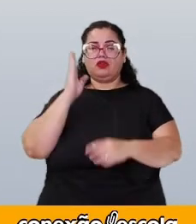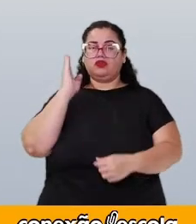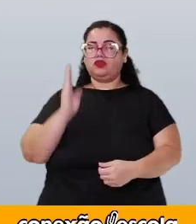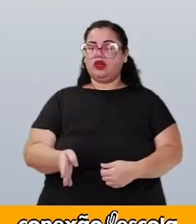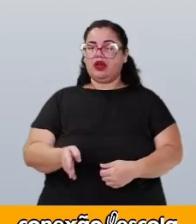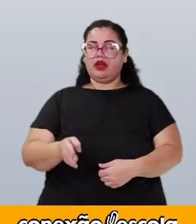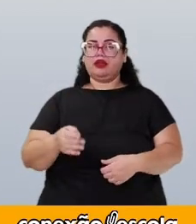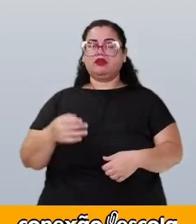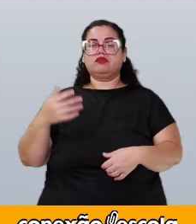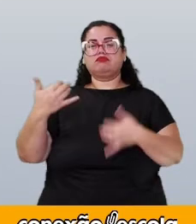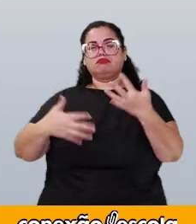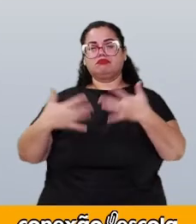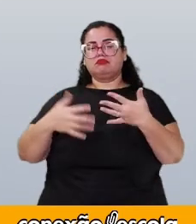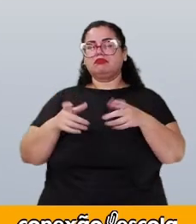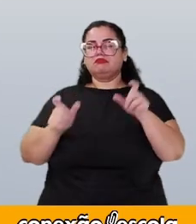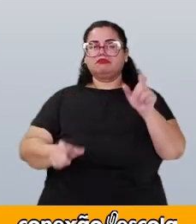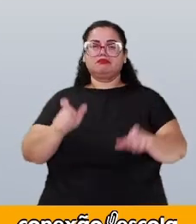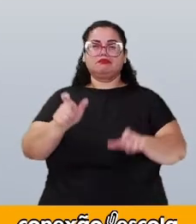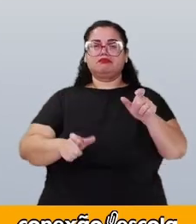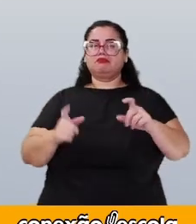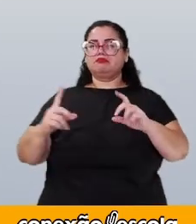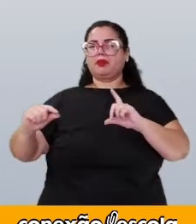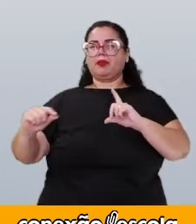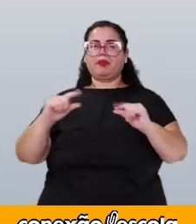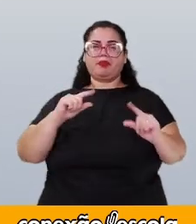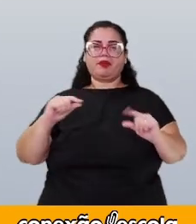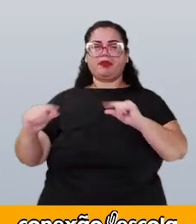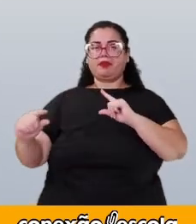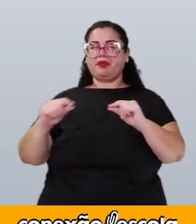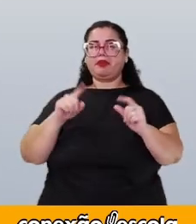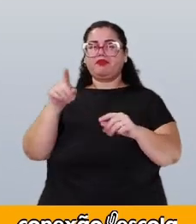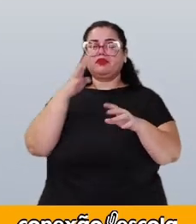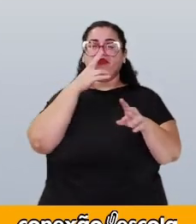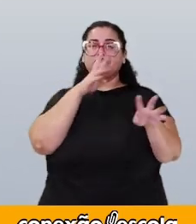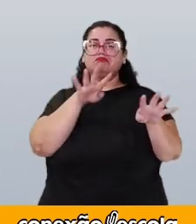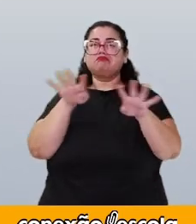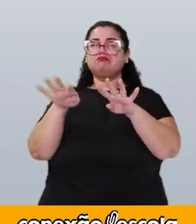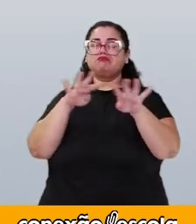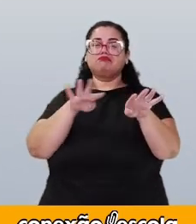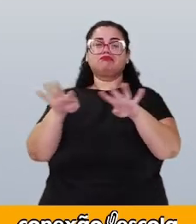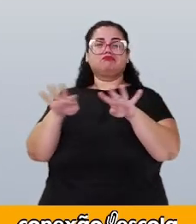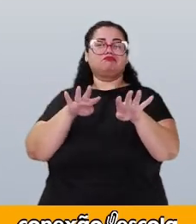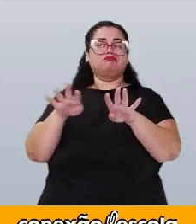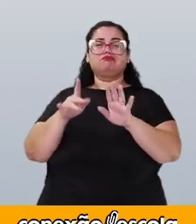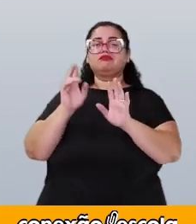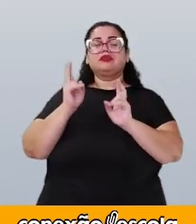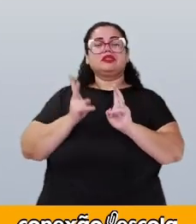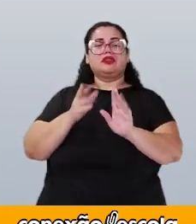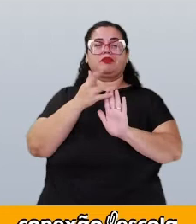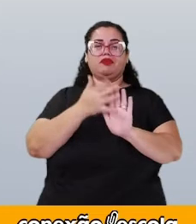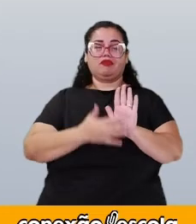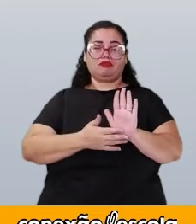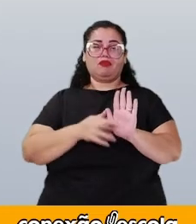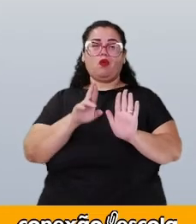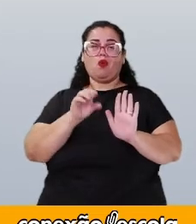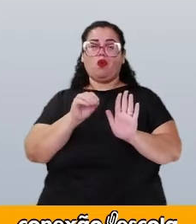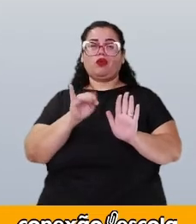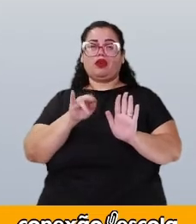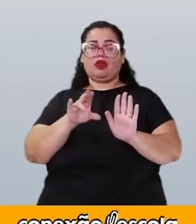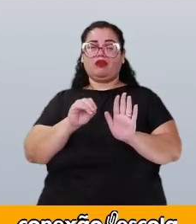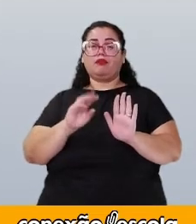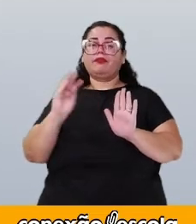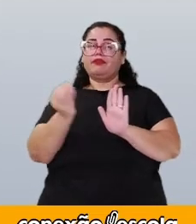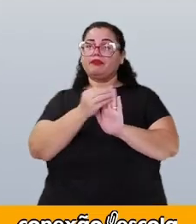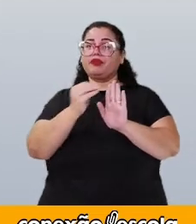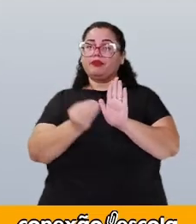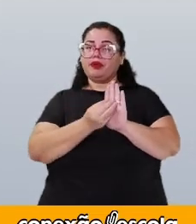em que as próprias personagens falam, como vocês viram aí no roteiro. Para introduzir essas falas, eu posso usar